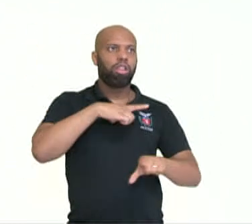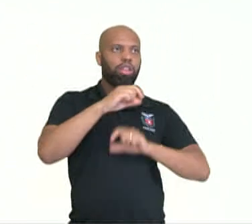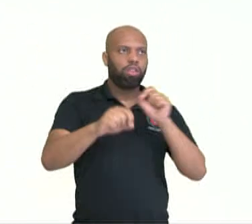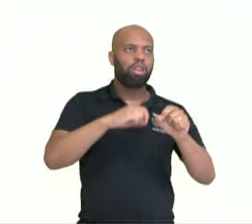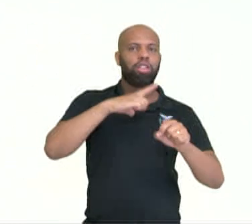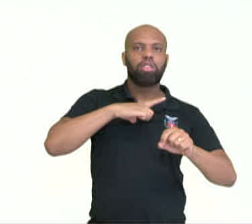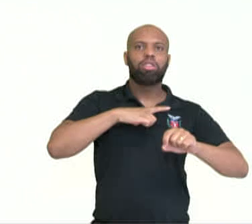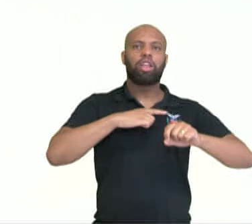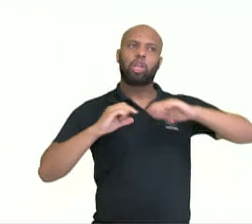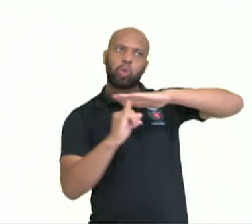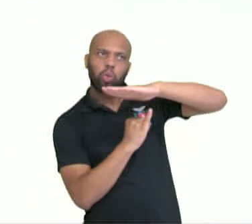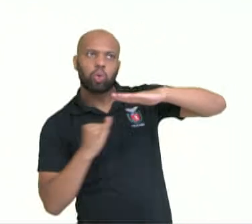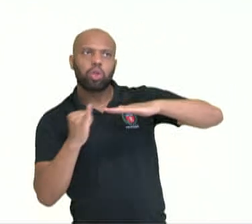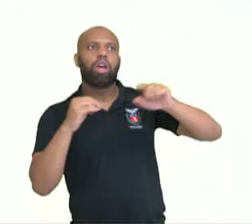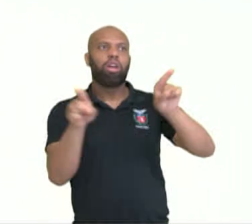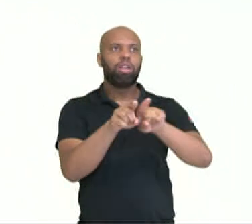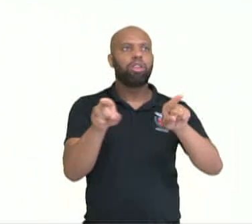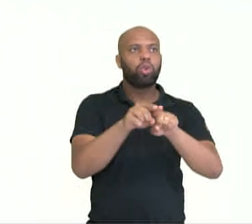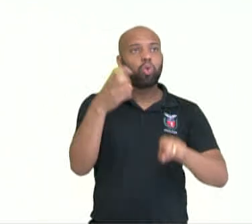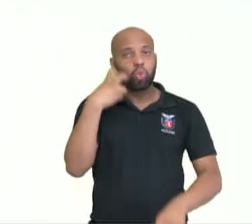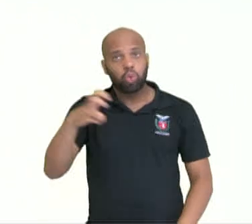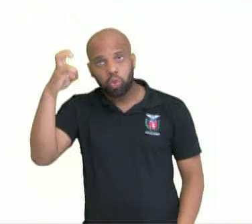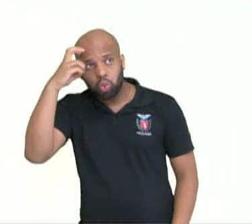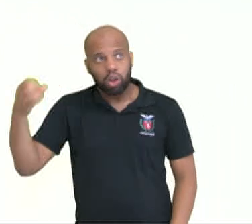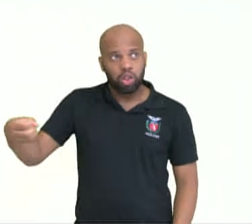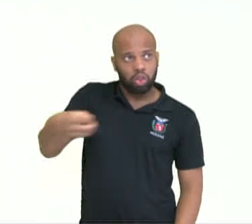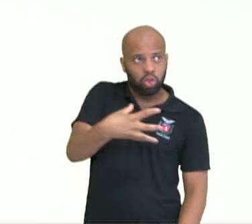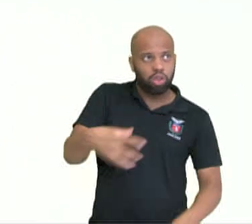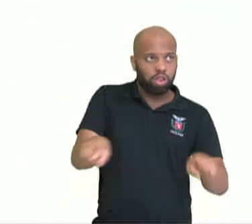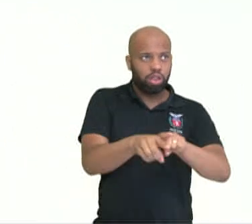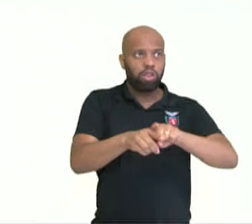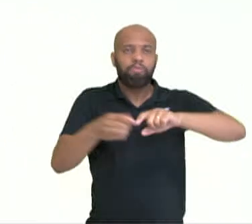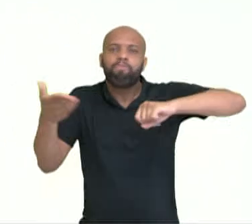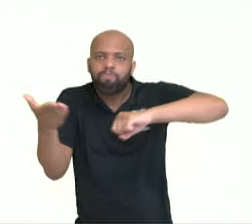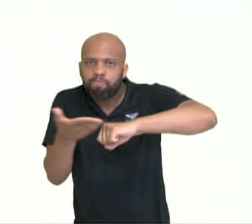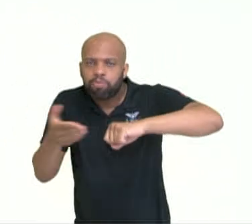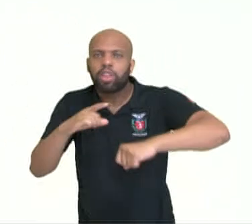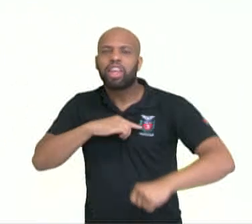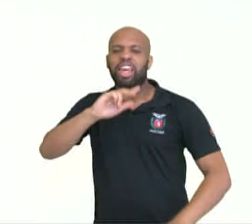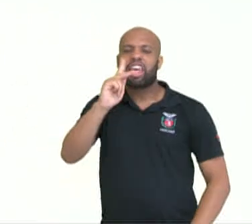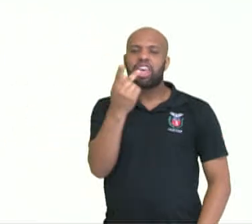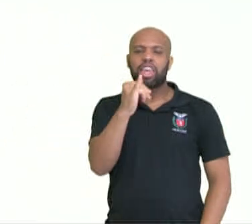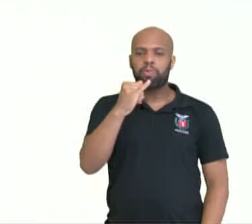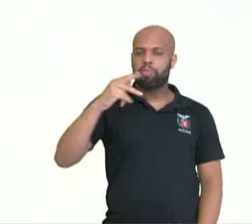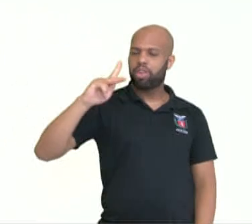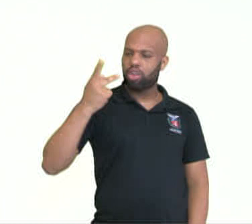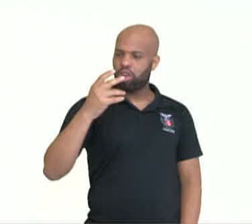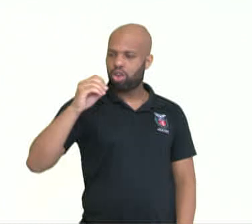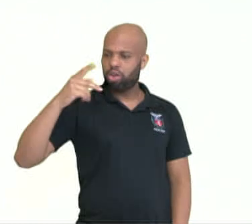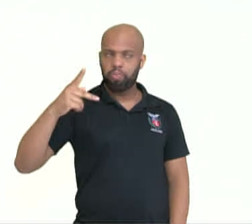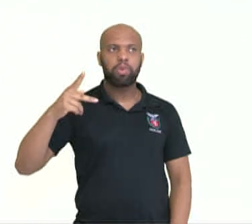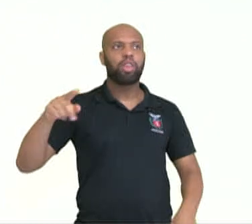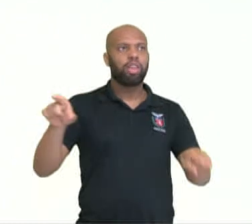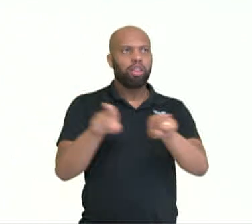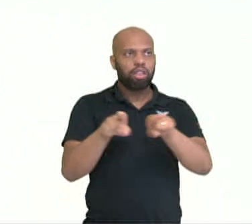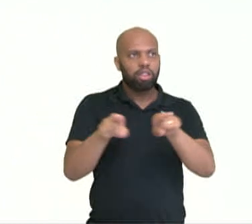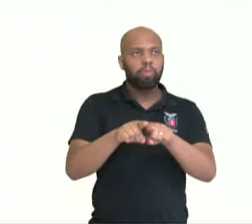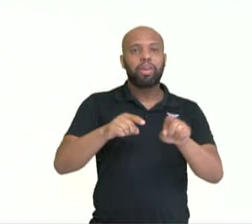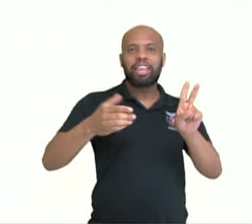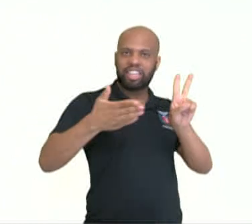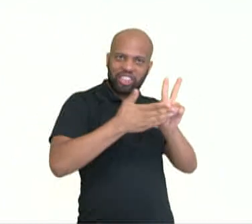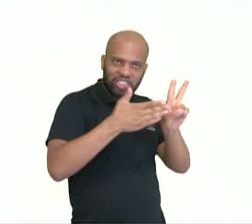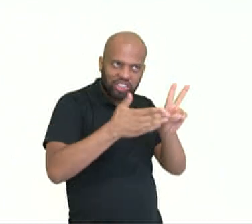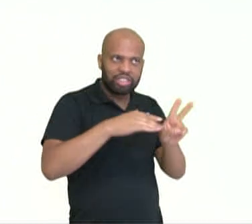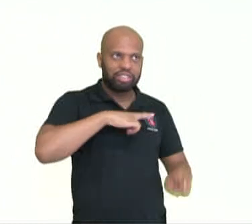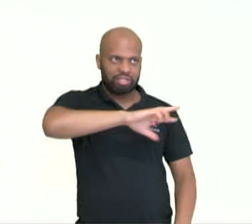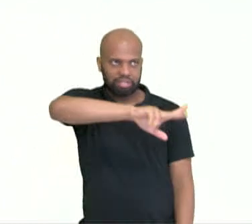moderna, contemporânea, o hip hop, indígena, folclórica, e por aí vai, tá? Técnica, a técnica de